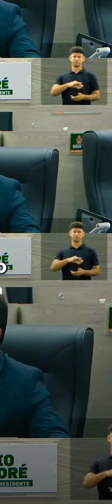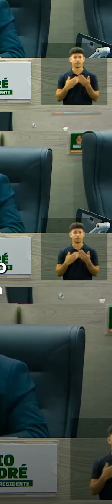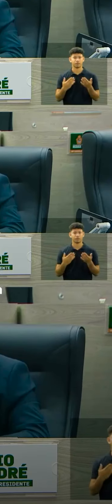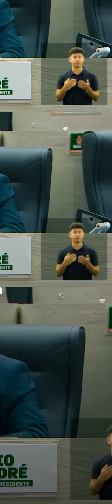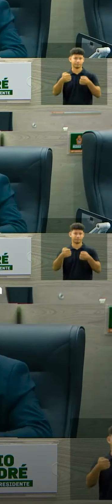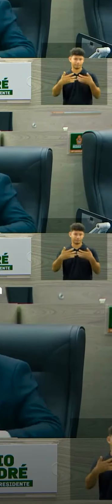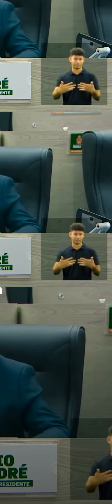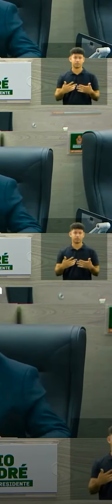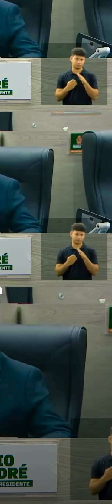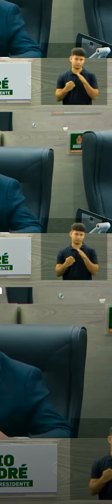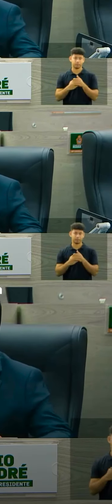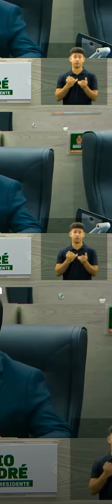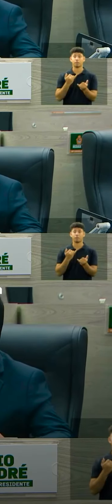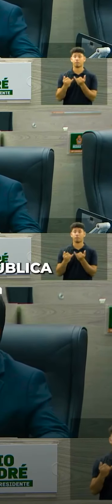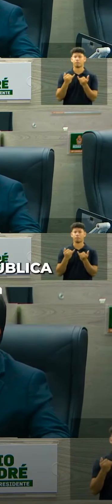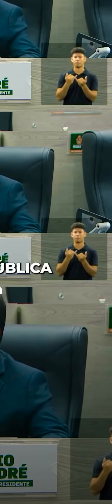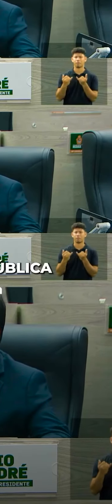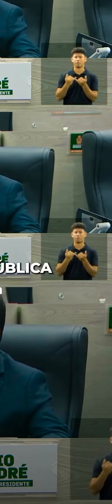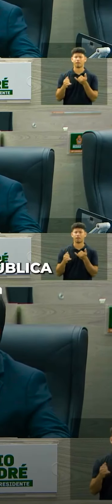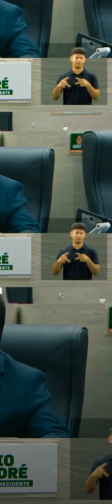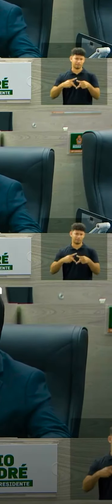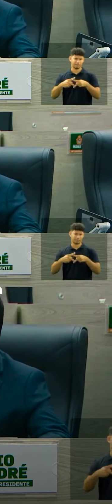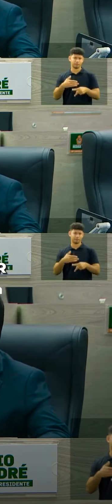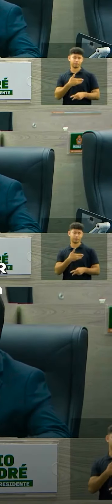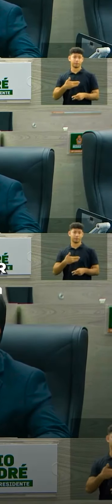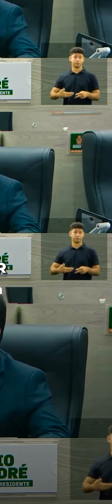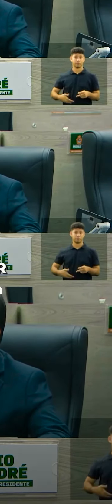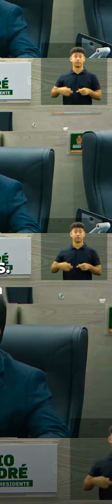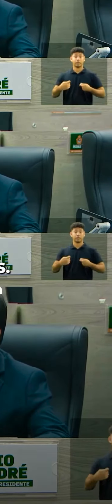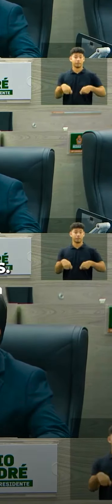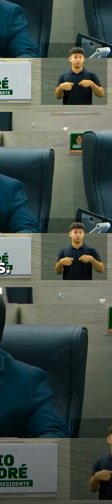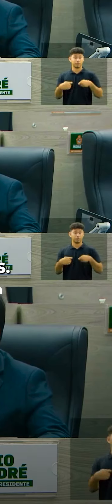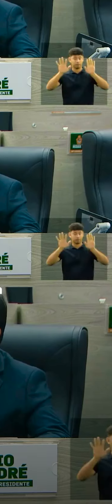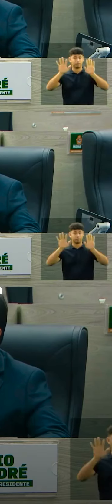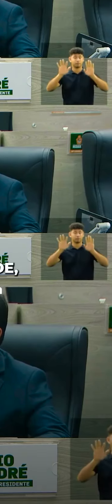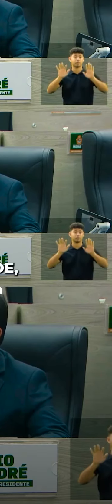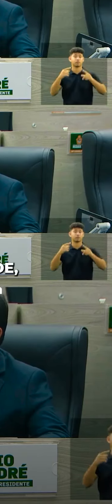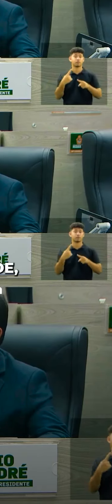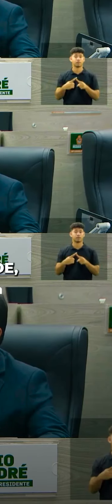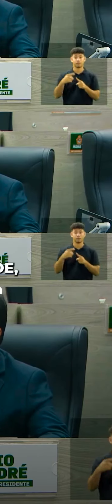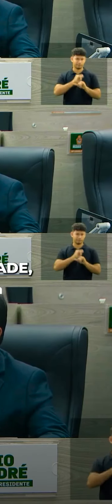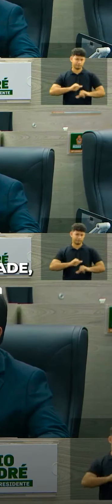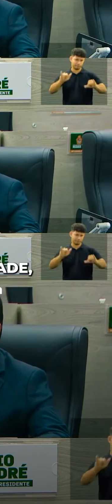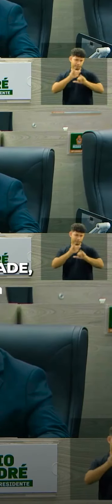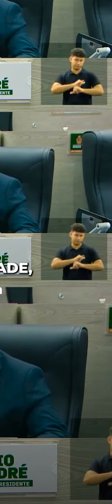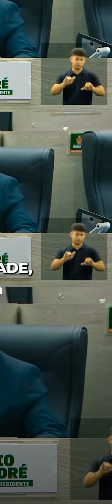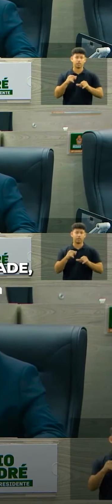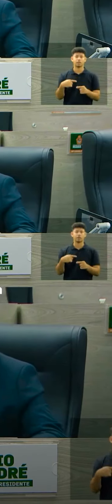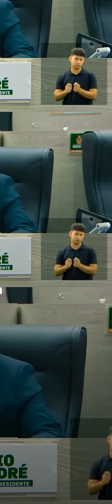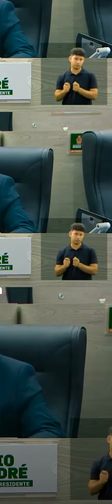contrato que parece E aí na administração pública as coisas precisam ser muito Claras princípio da publicidade da